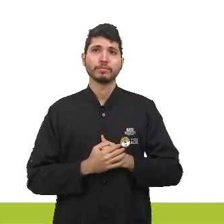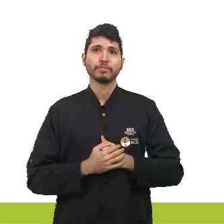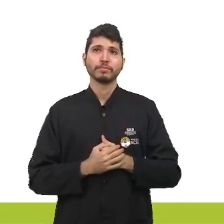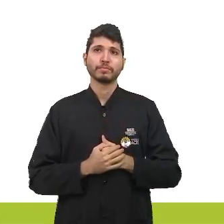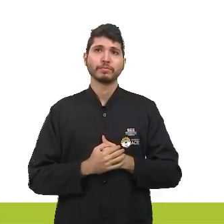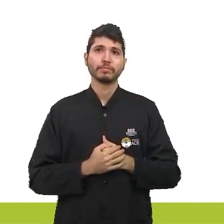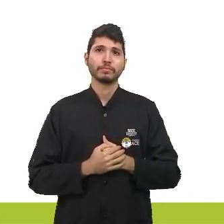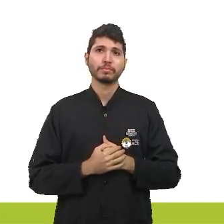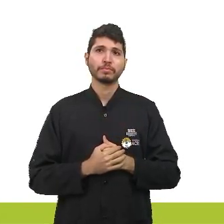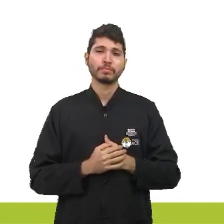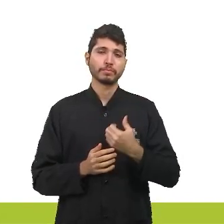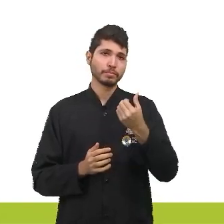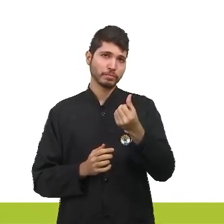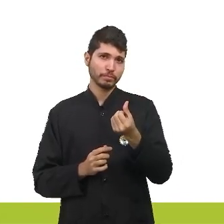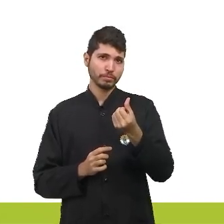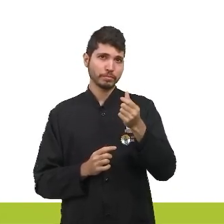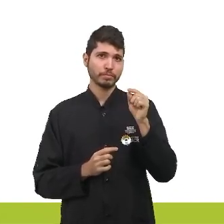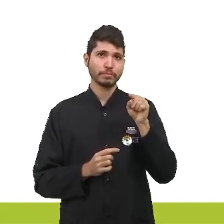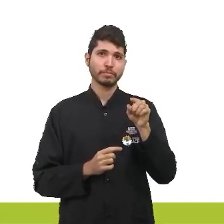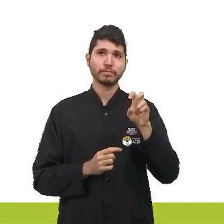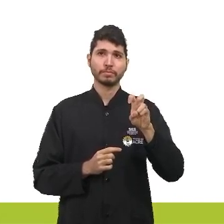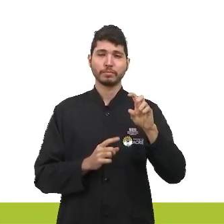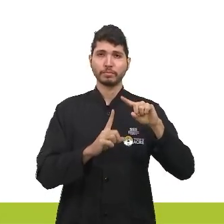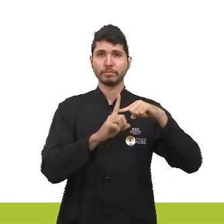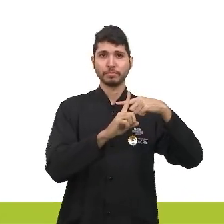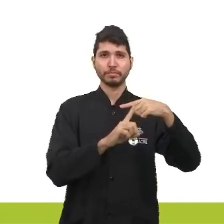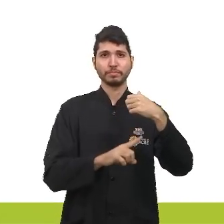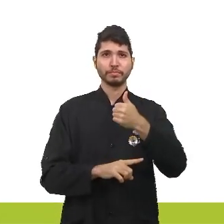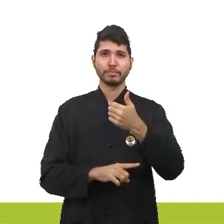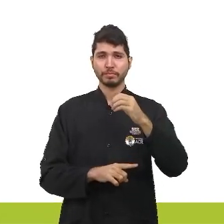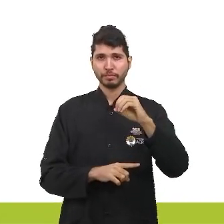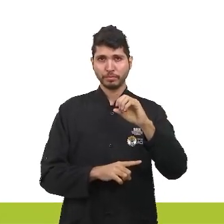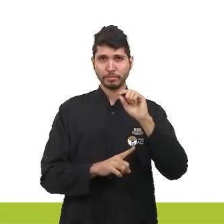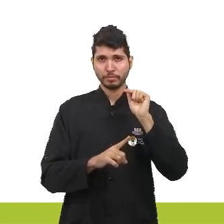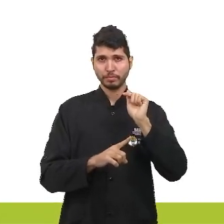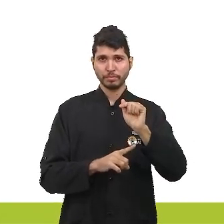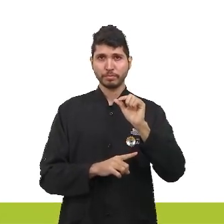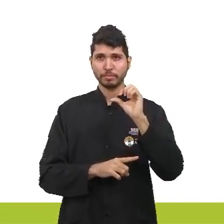5 mais 10 vezes 6.